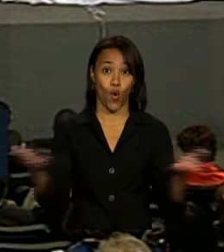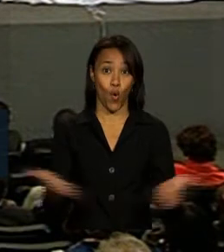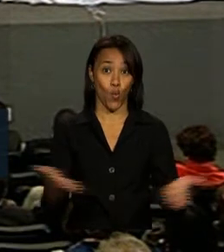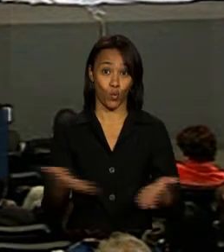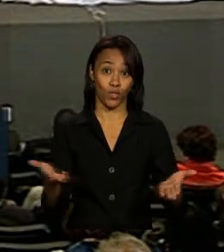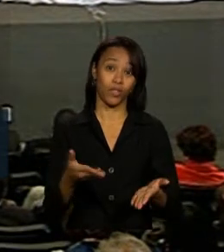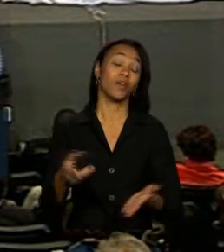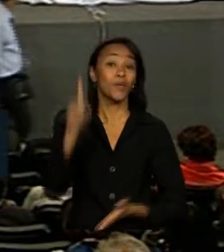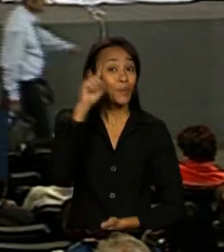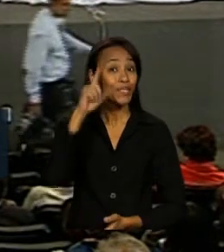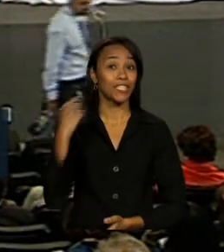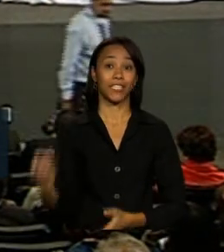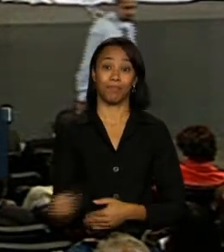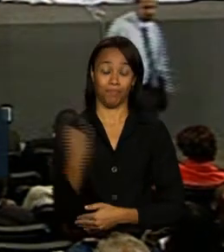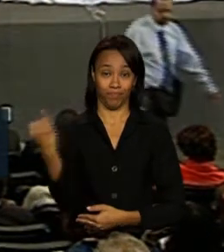mágico.